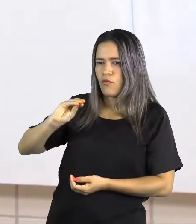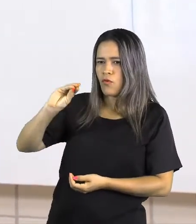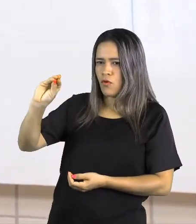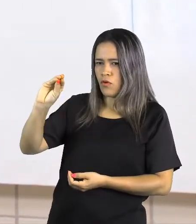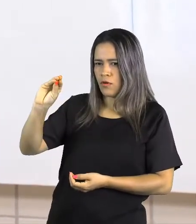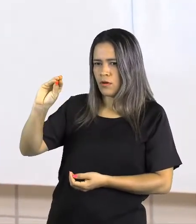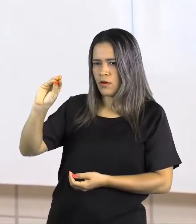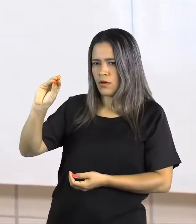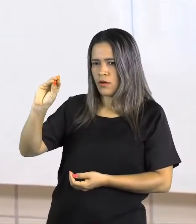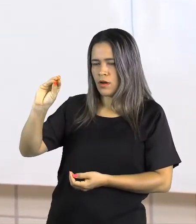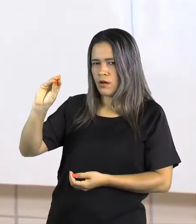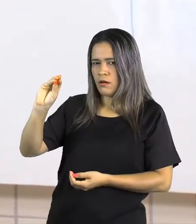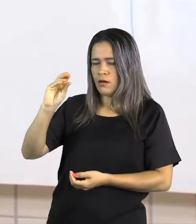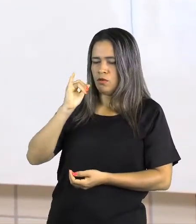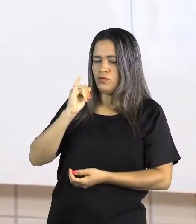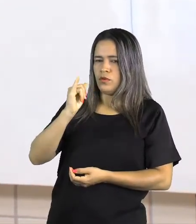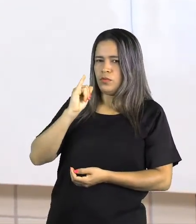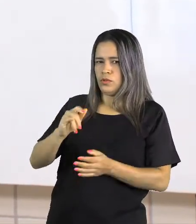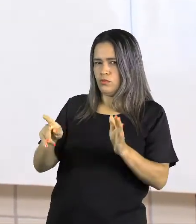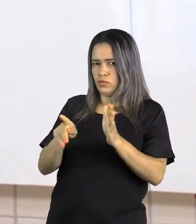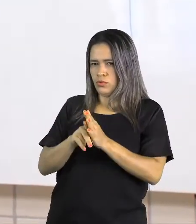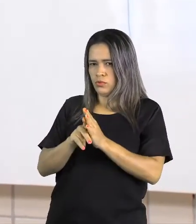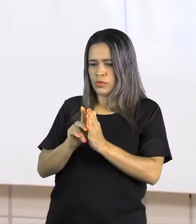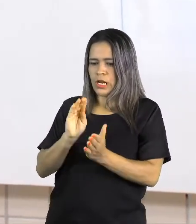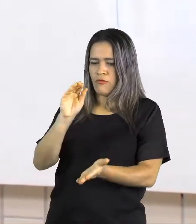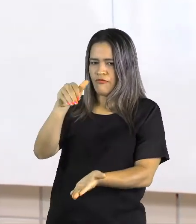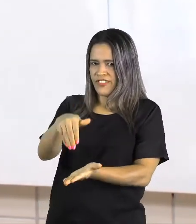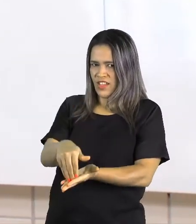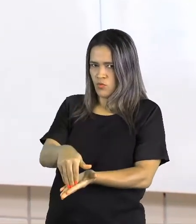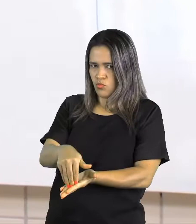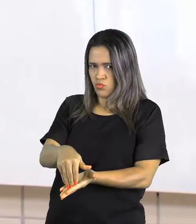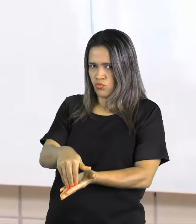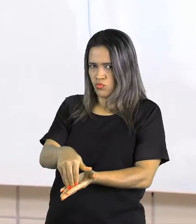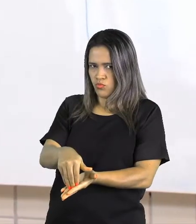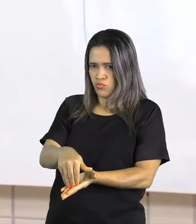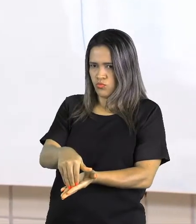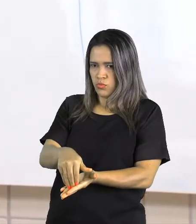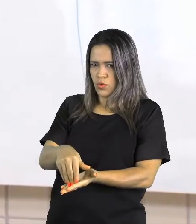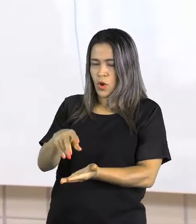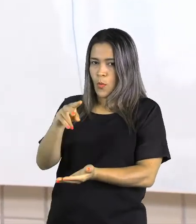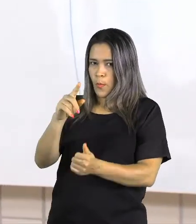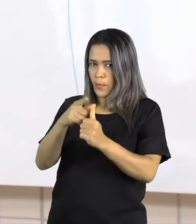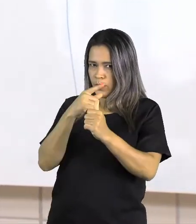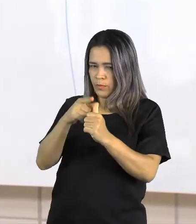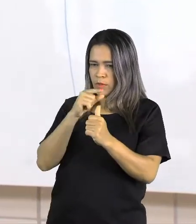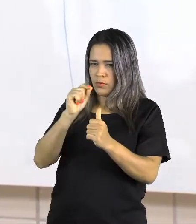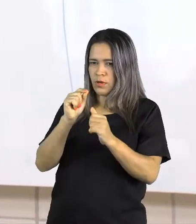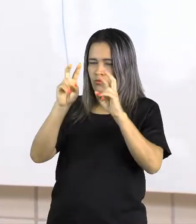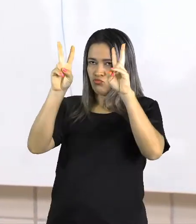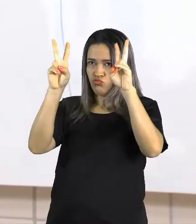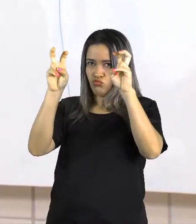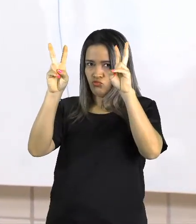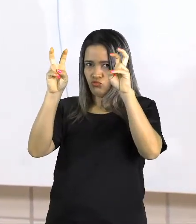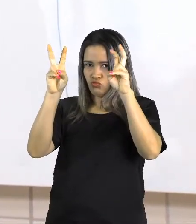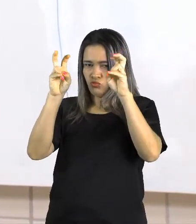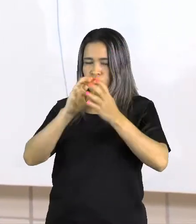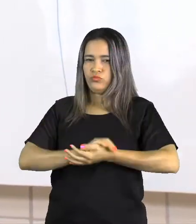as informações suas você põe no final, tá? Ó, o que eu primeiro ponho? O título.